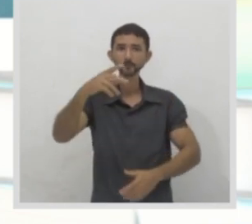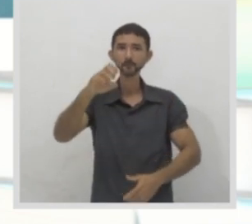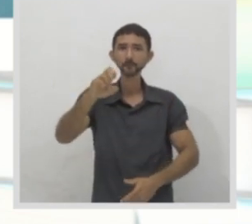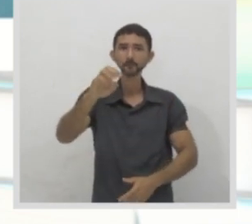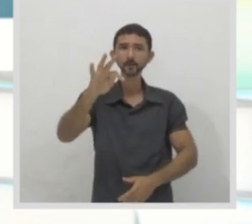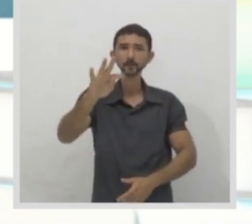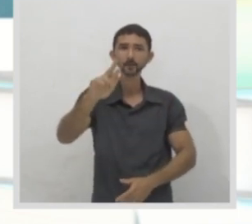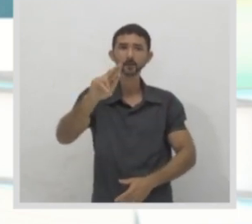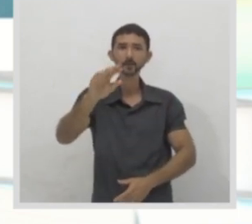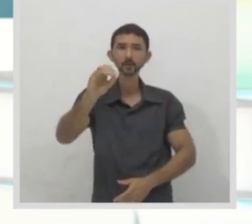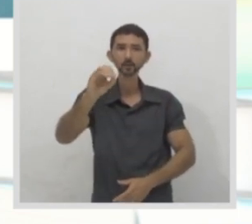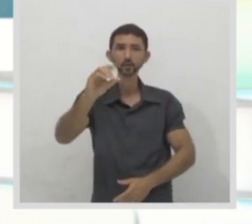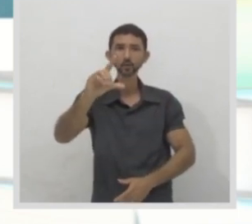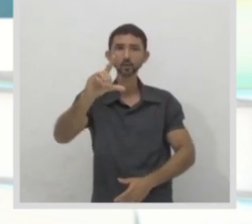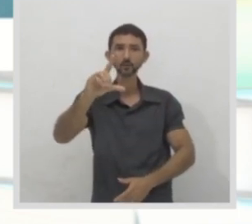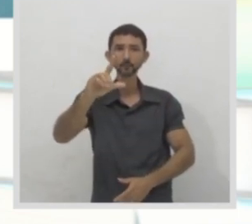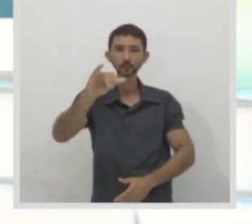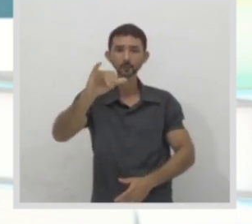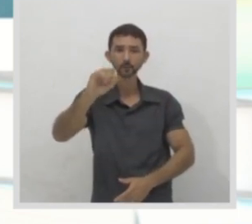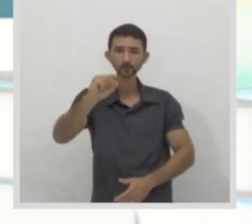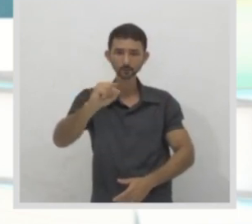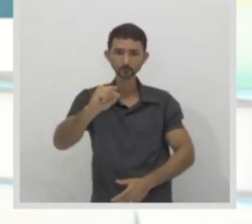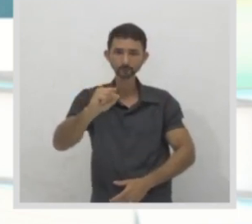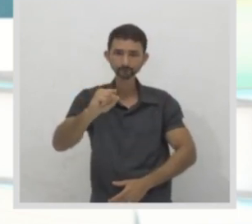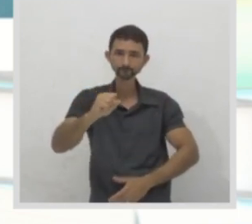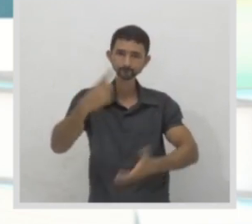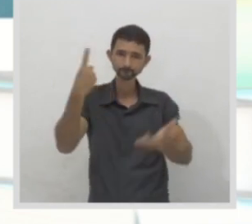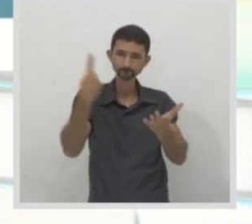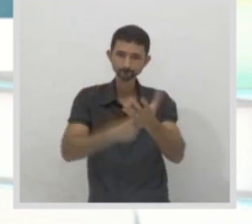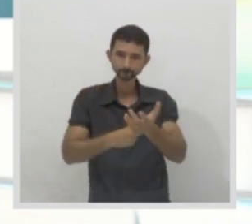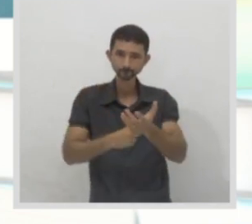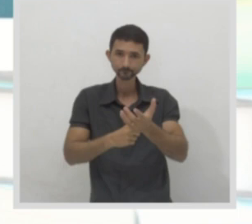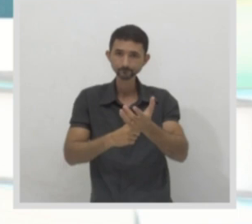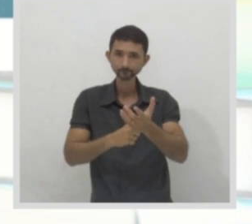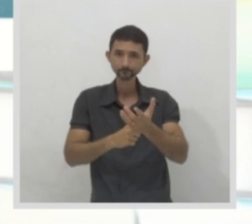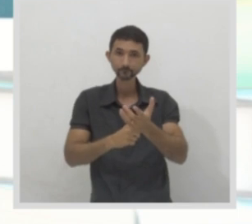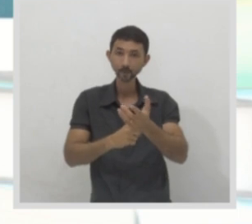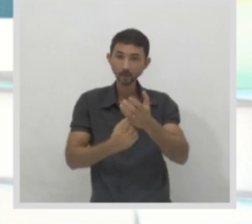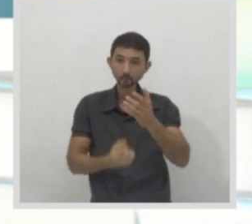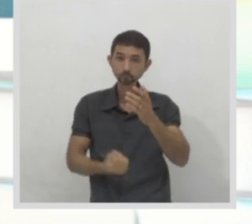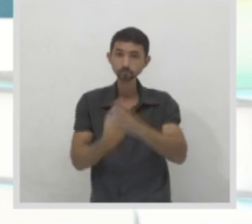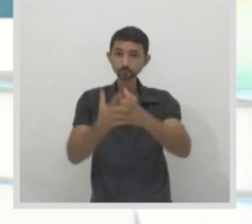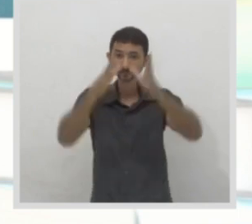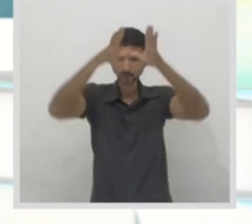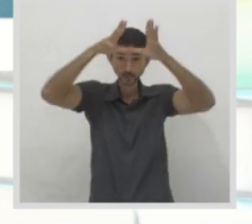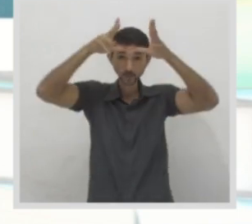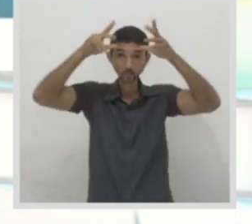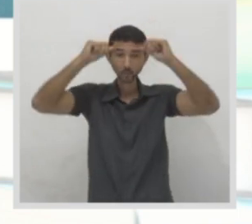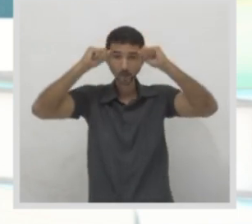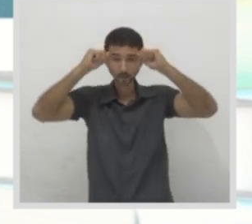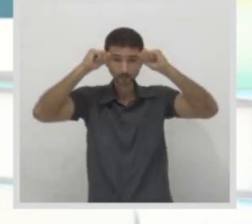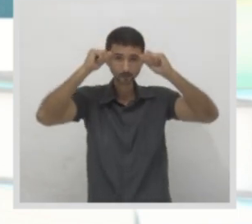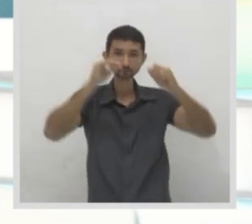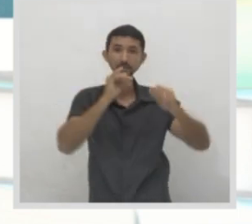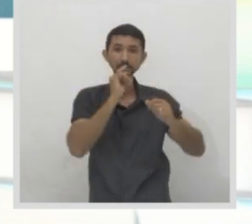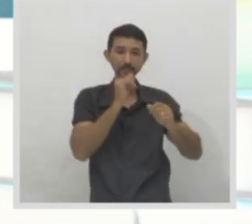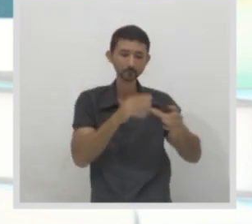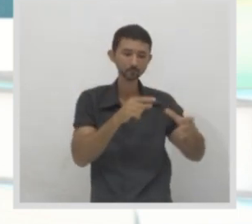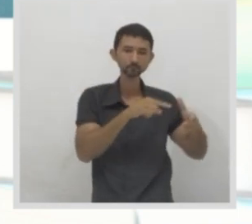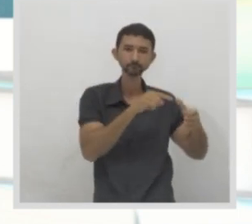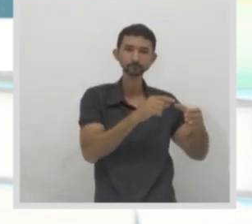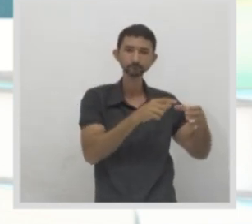o Tratado de Petrópolis, que formalizou a ocupação do Acre, né? A ocupação do Acre anexou o território do Acre